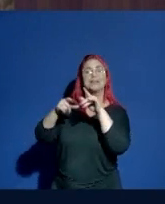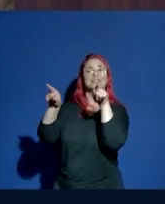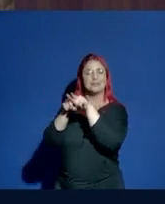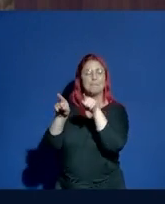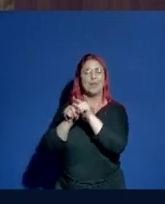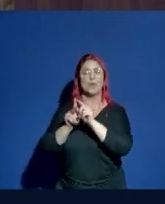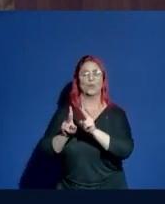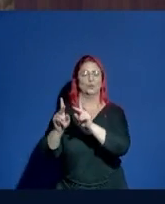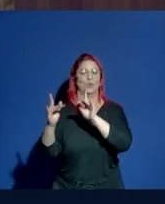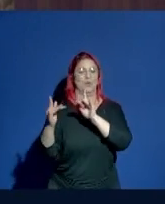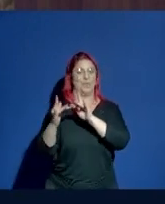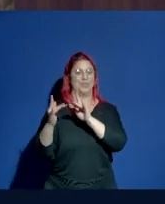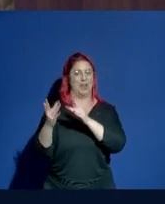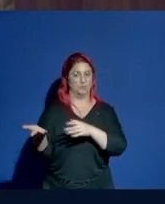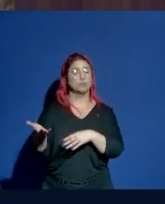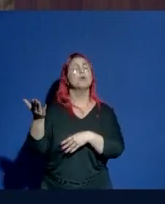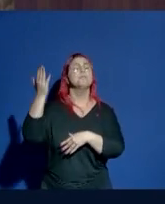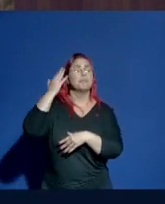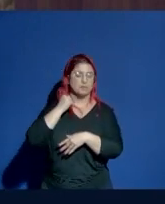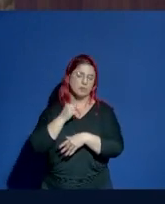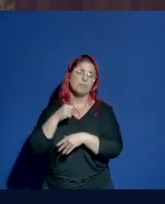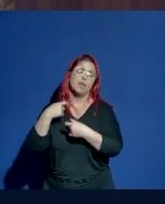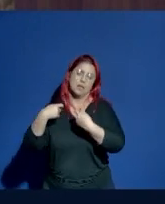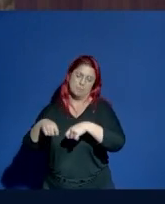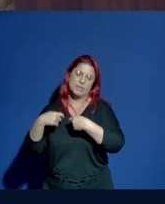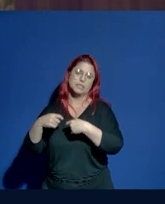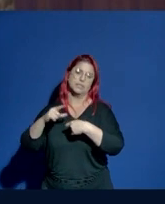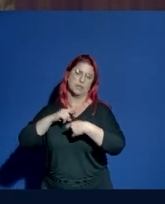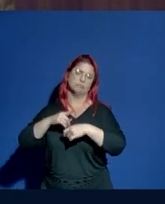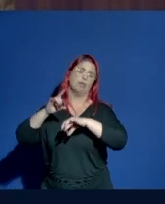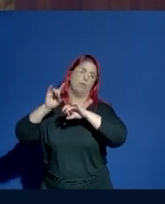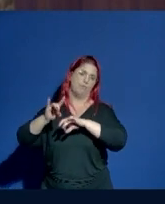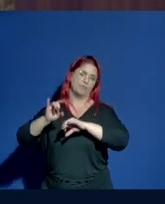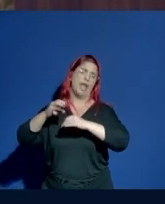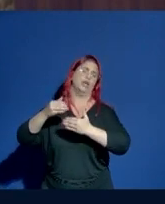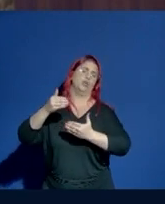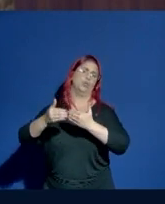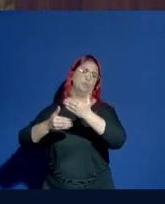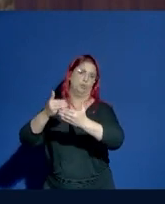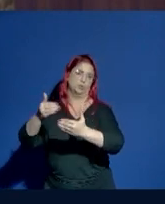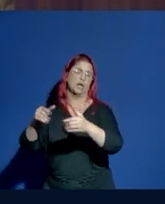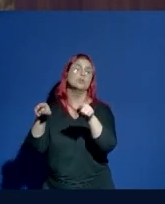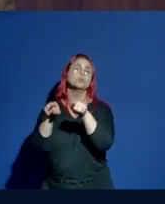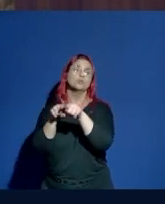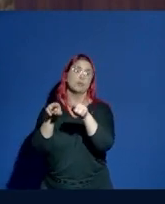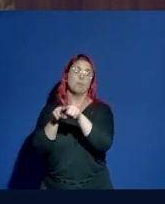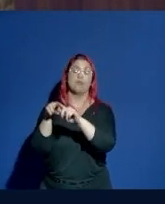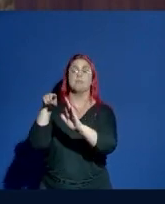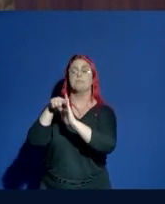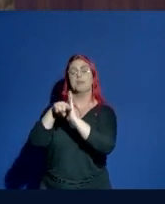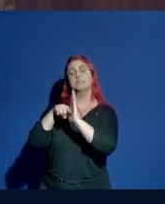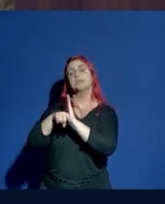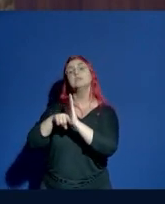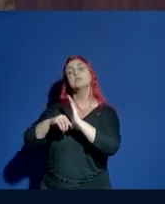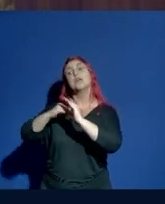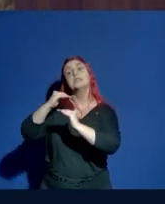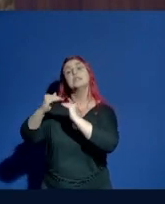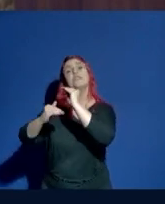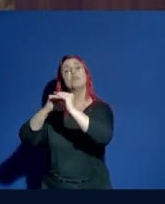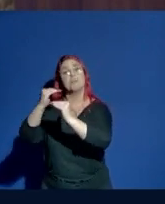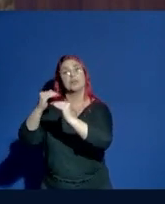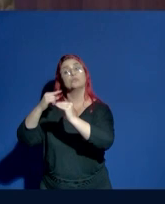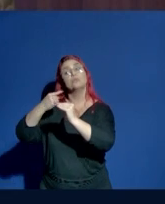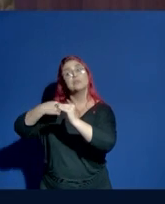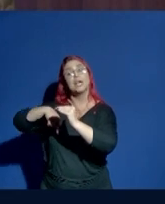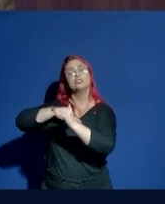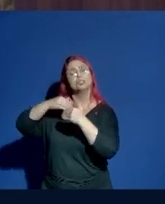indústria recomenda, é algo que exige um nível de sofisticação técnica e de processos e, logicamente, de pesquisa e desenvolvimento para aquilo que a gente ainda está